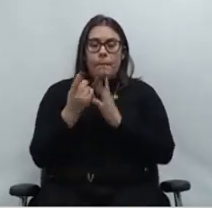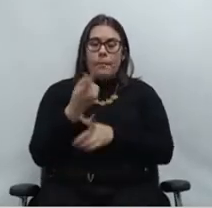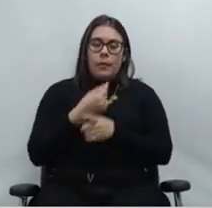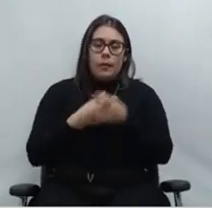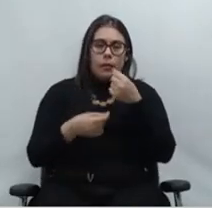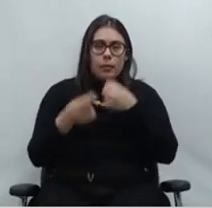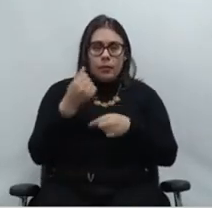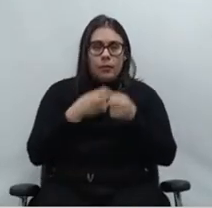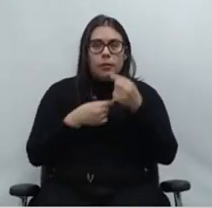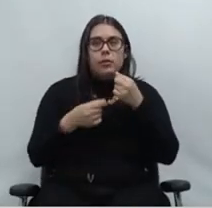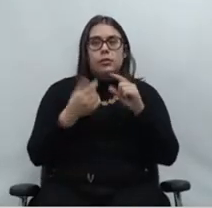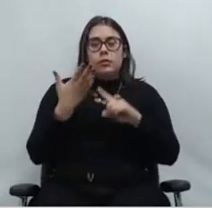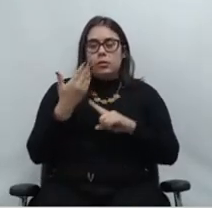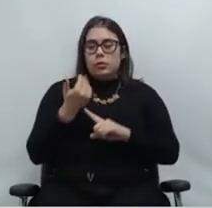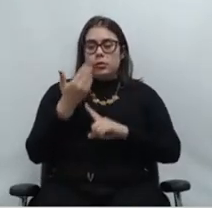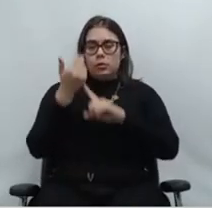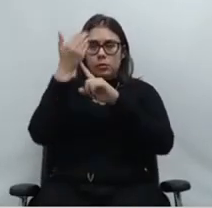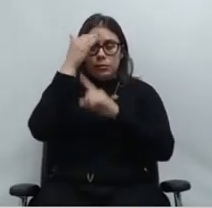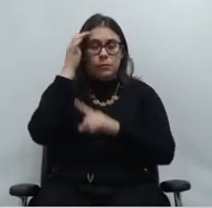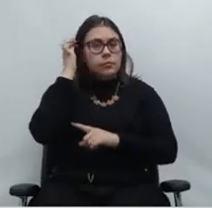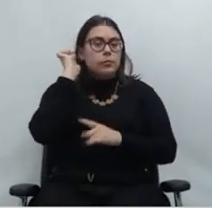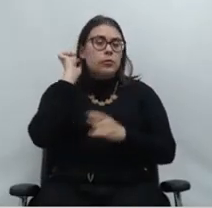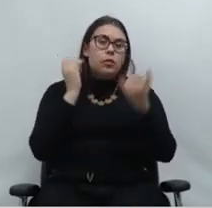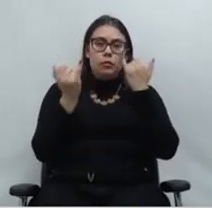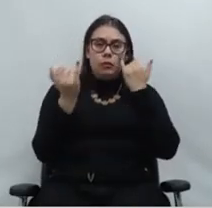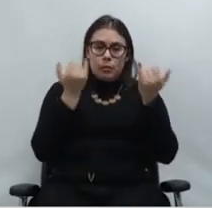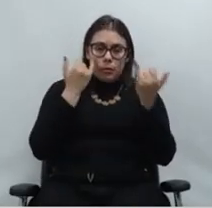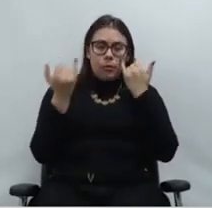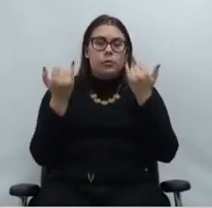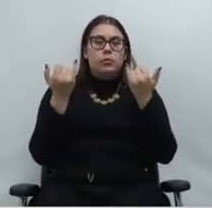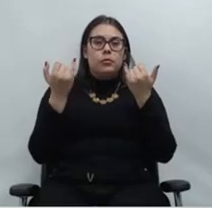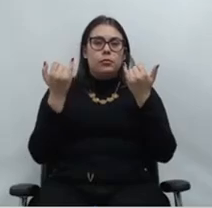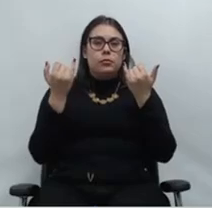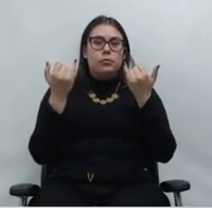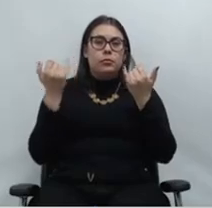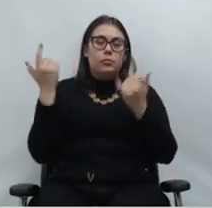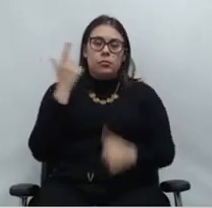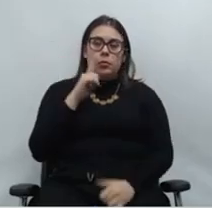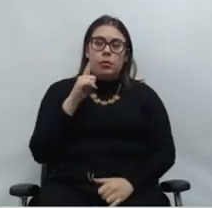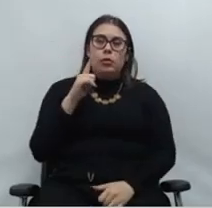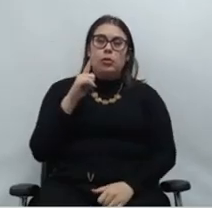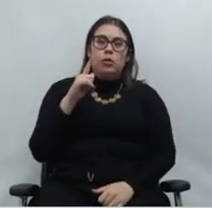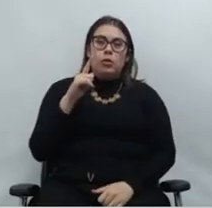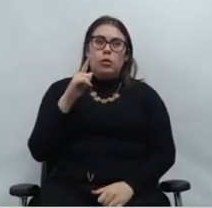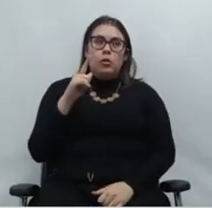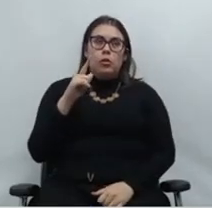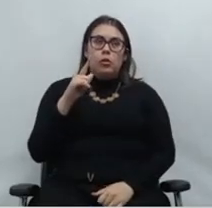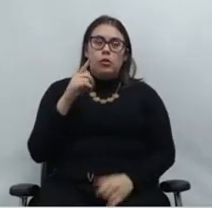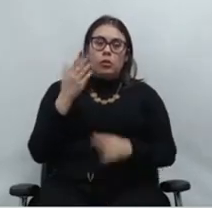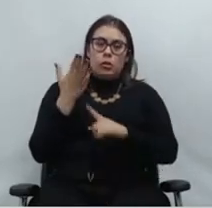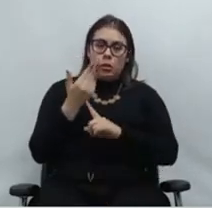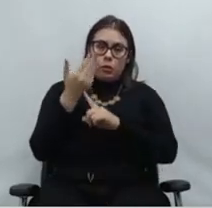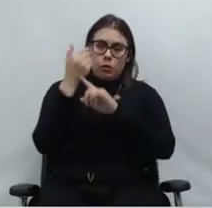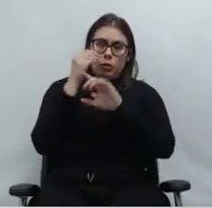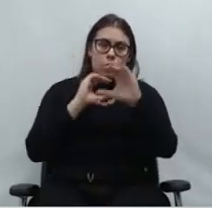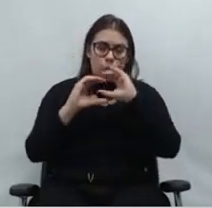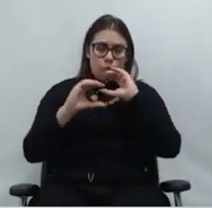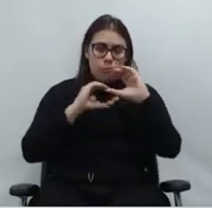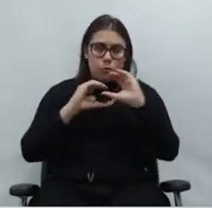financeiros, recursos de tecnologia e da informação, a destinação dos recursos para modernização de tecnologia, da informação e